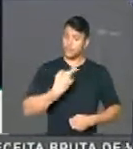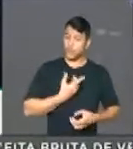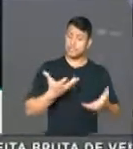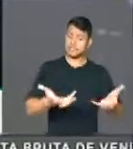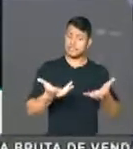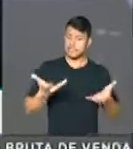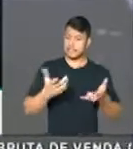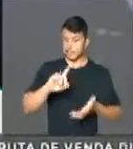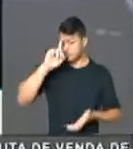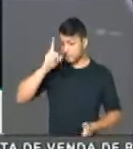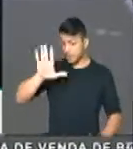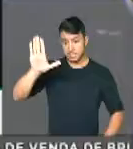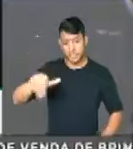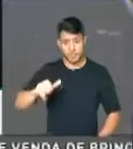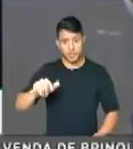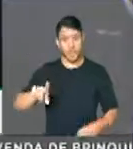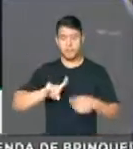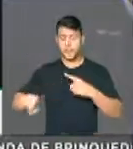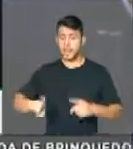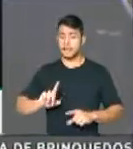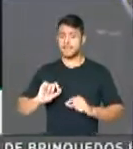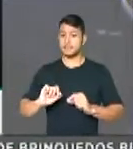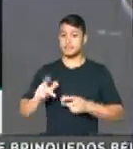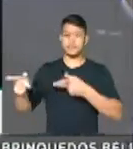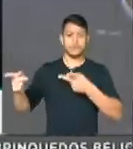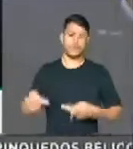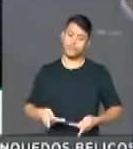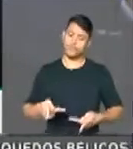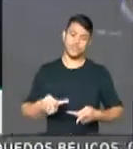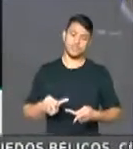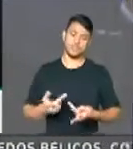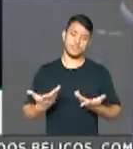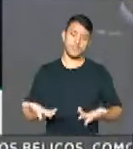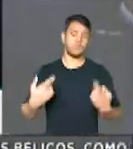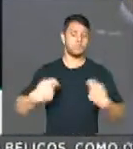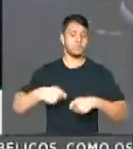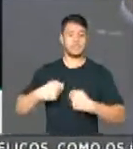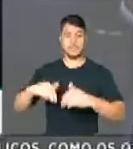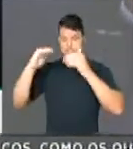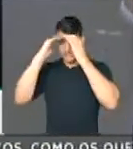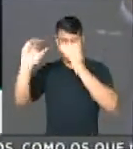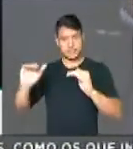em convite. Mais respeito à Câmara Federal. Isso é importante e ao Fundo Amazônia. Obrigado.